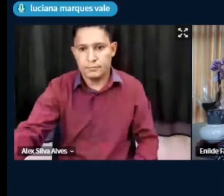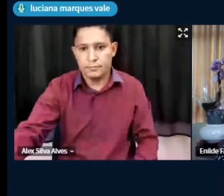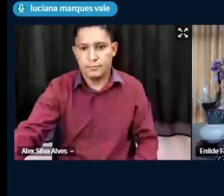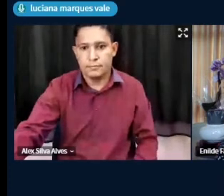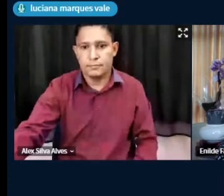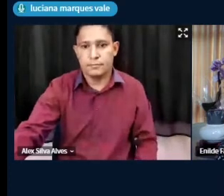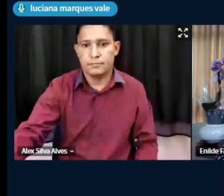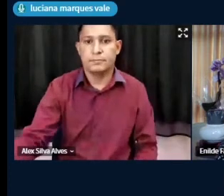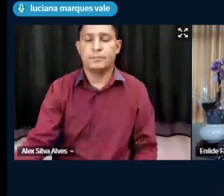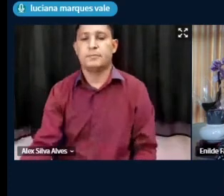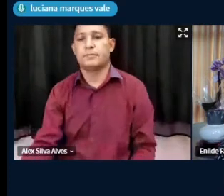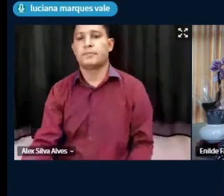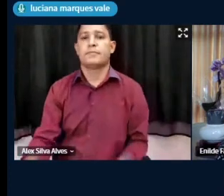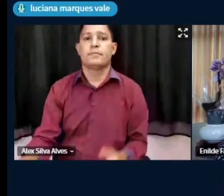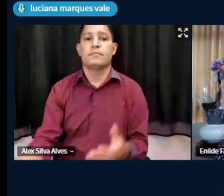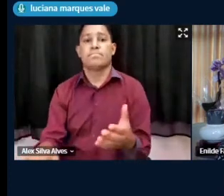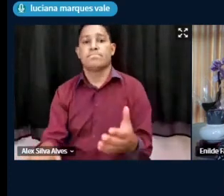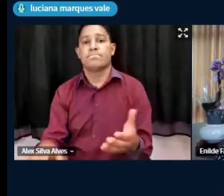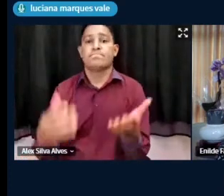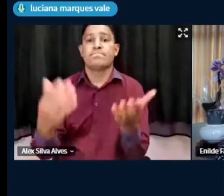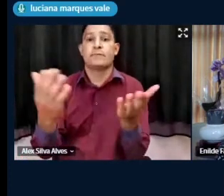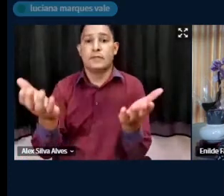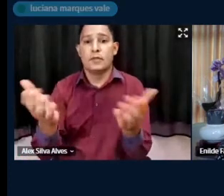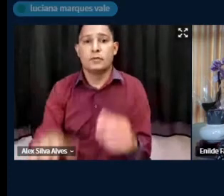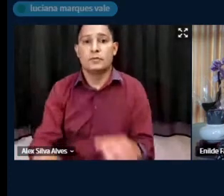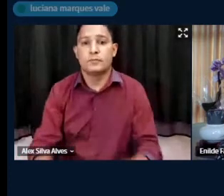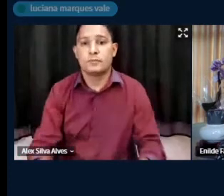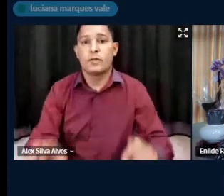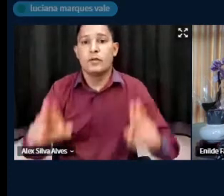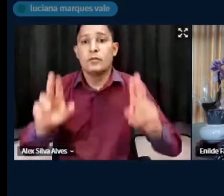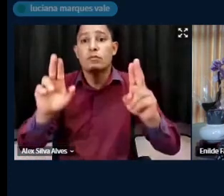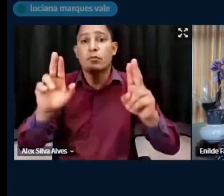Quem conseguir, próximo.